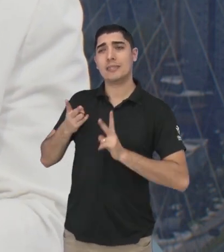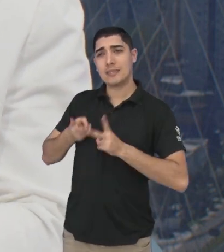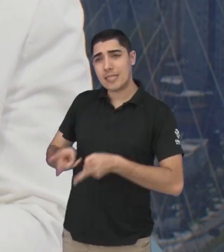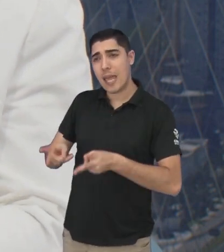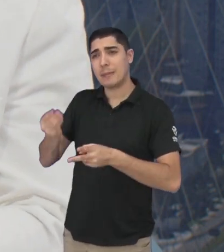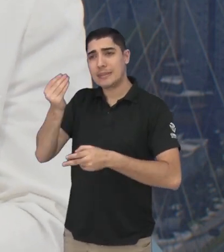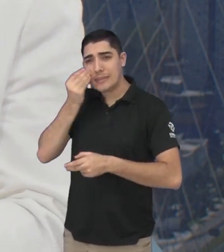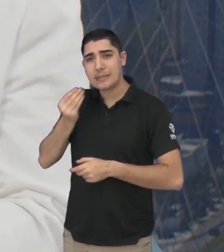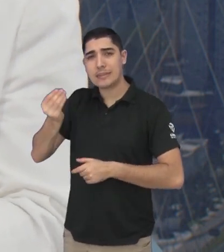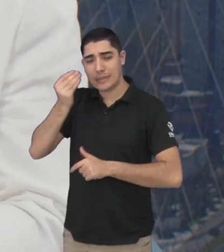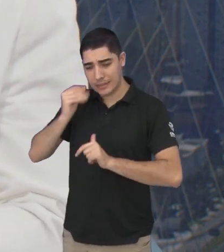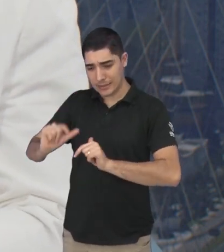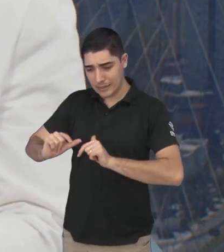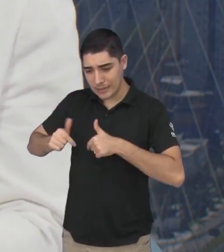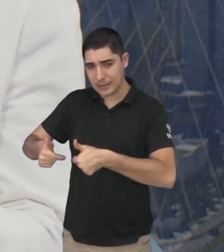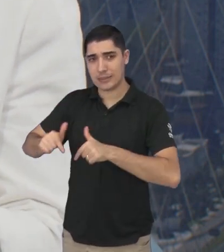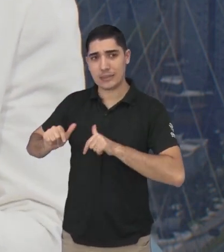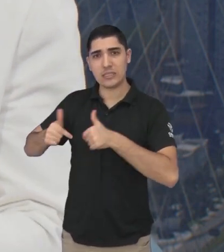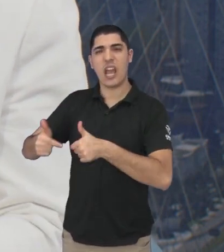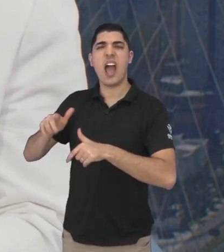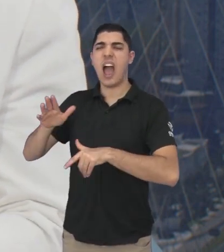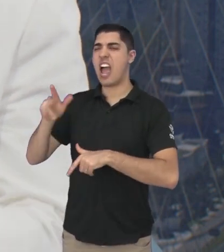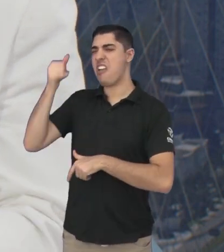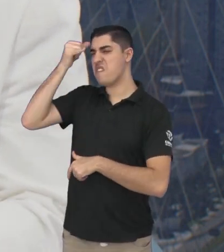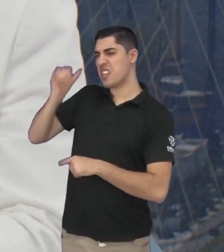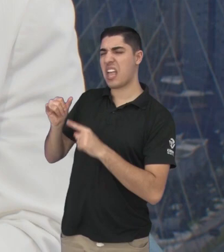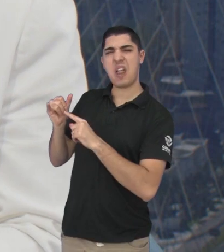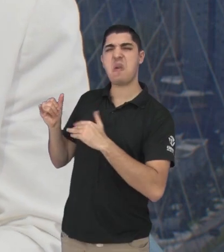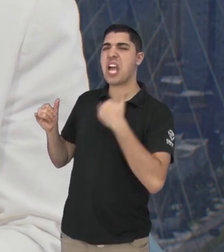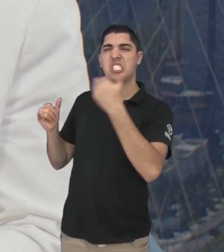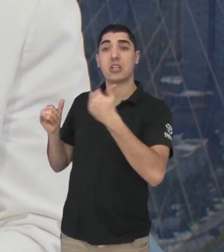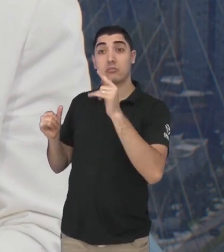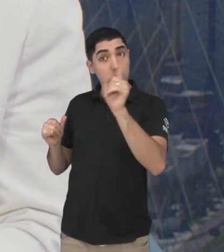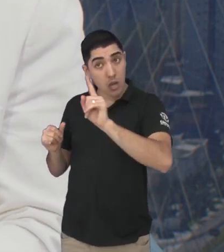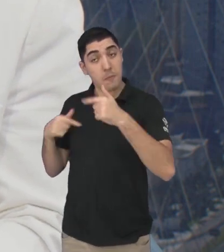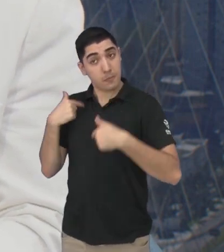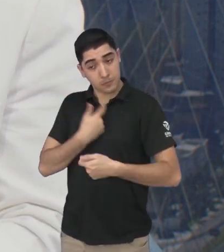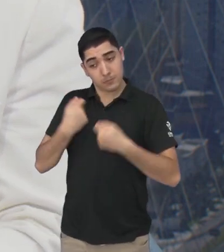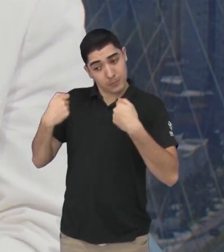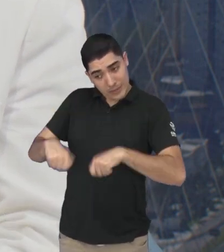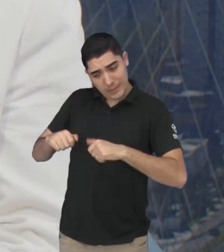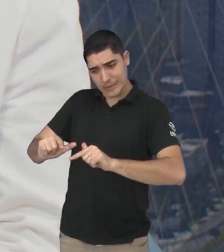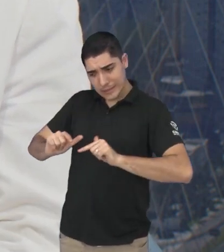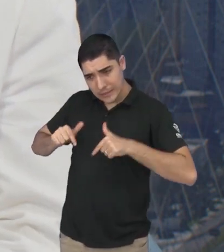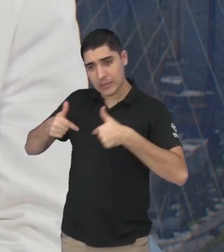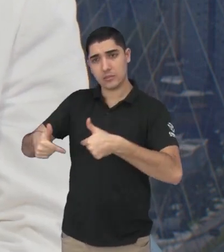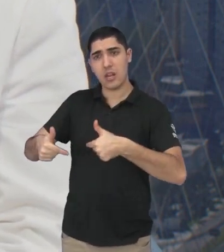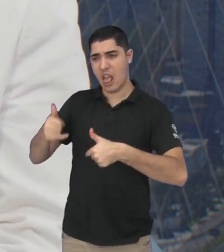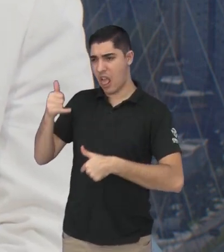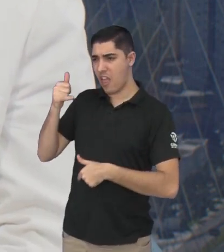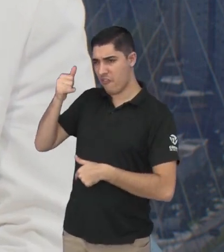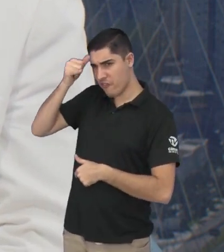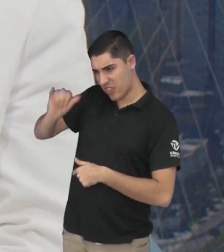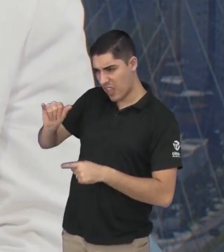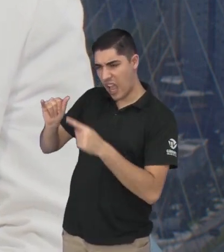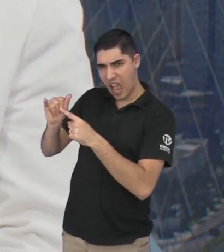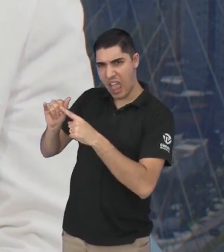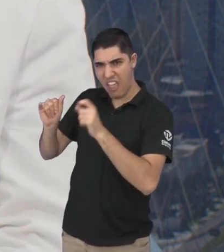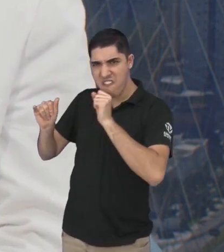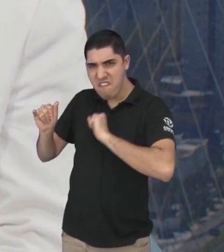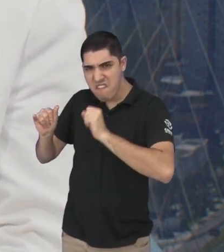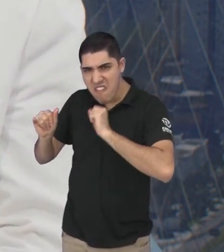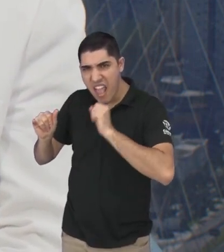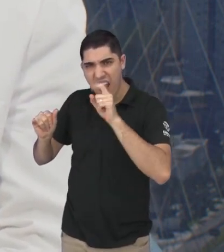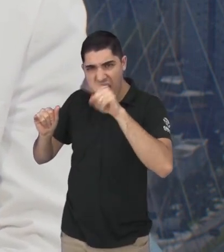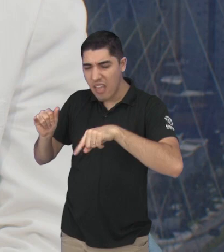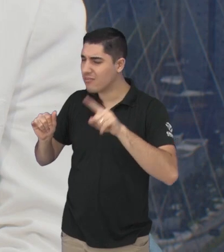atrás, né? Por isso que às vezes as pessoas falam, a prevenção não funciona, mas parece que a gente sempre corre atrás. Mas prevenção nunca será obsoleta. Eu acho que a prevenção